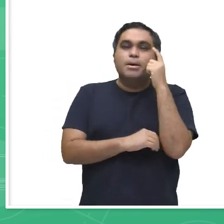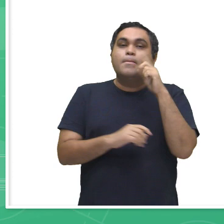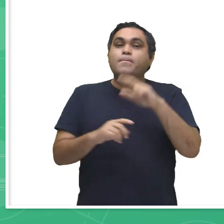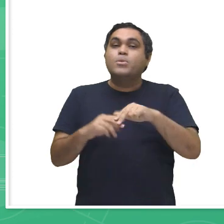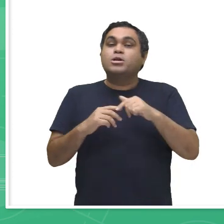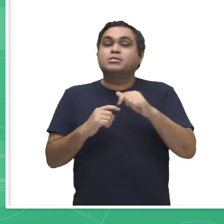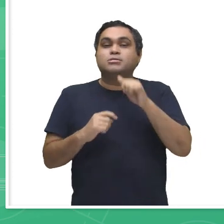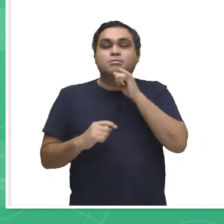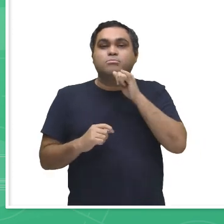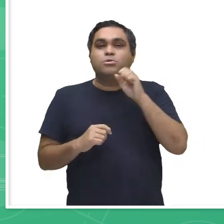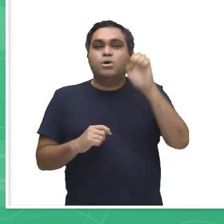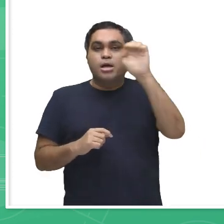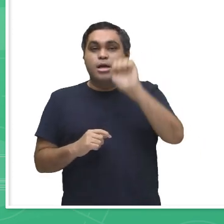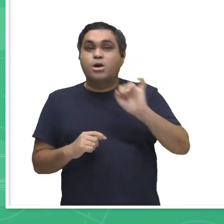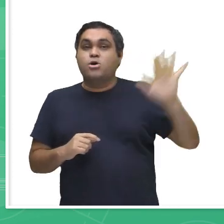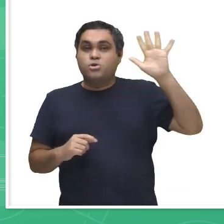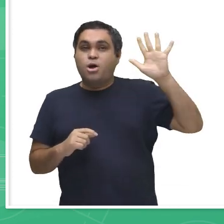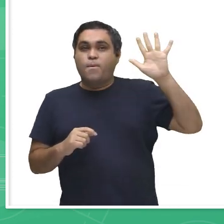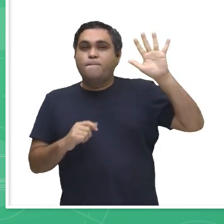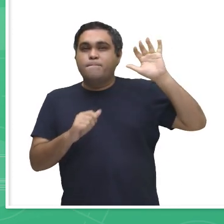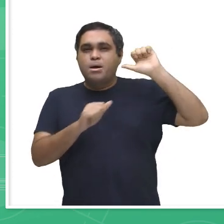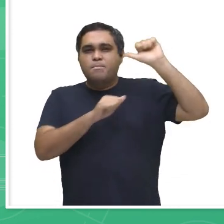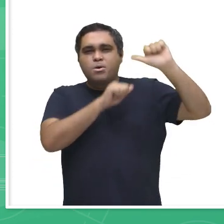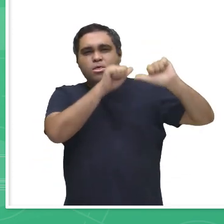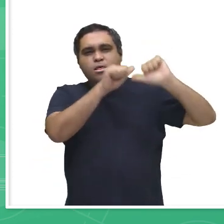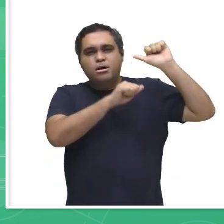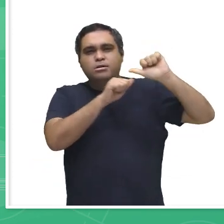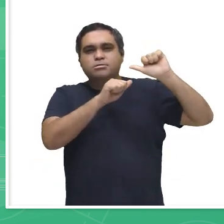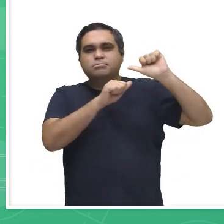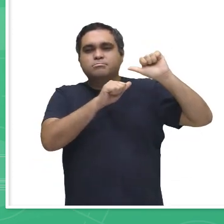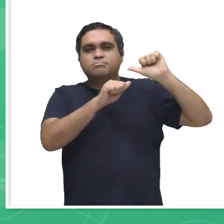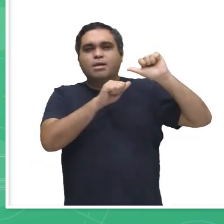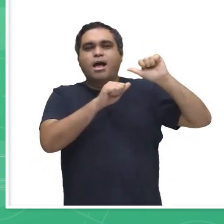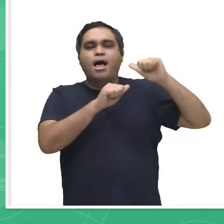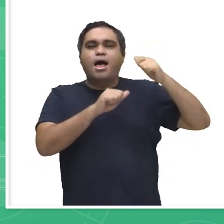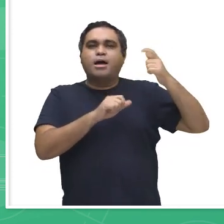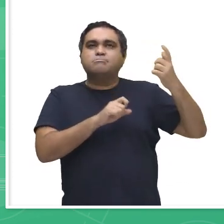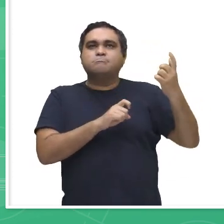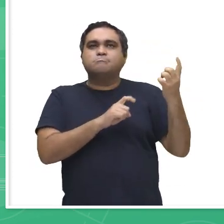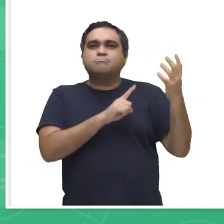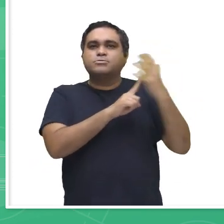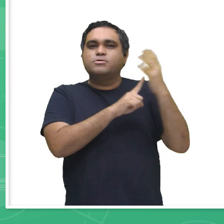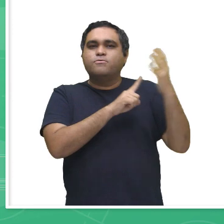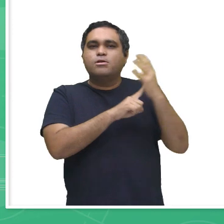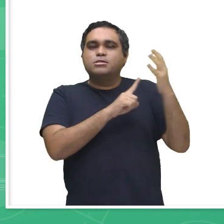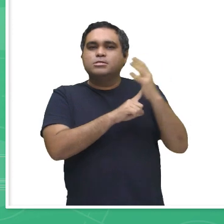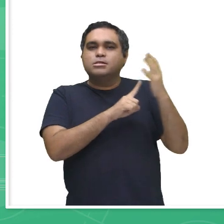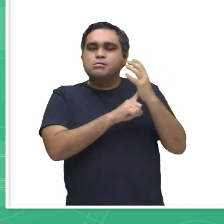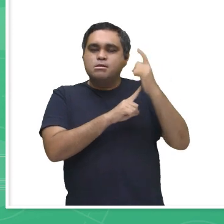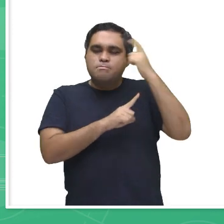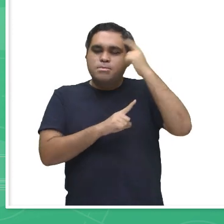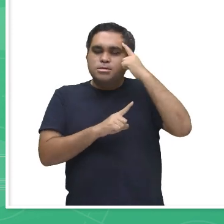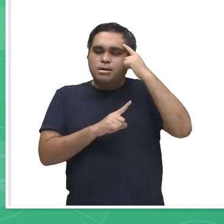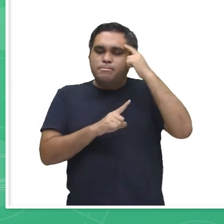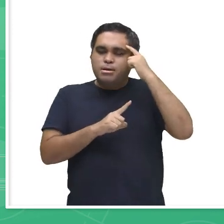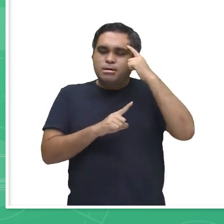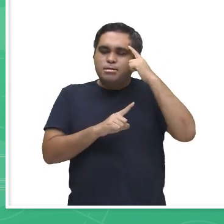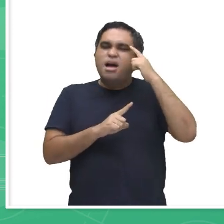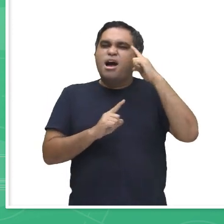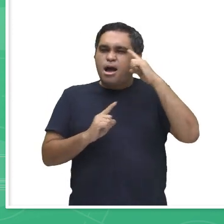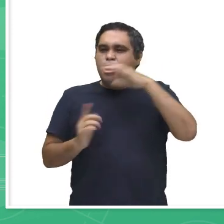que ocorreram na Europa. Grandes transformações que foram acontecendo na Europa nesse período.